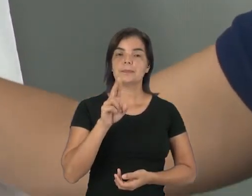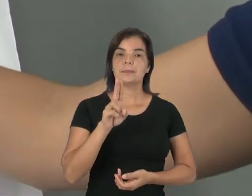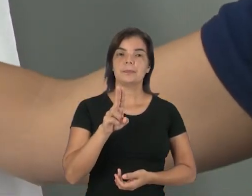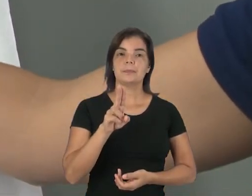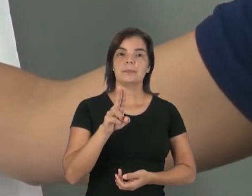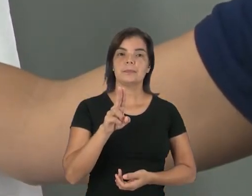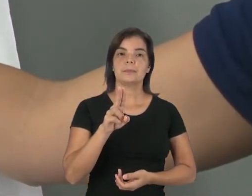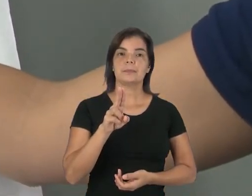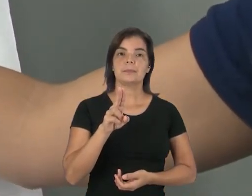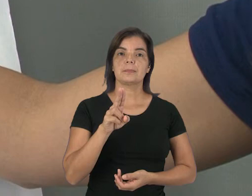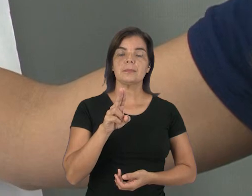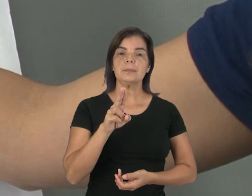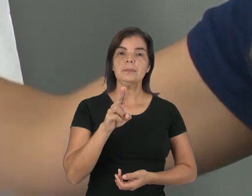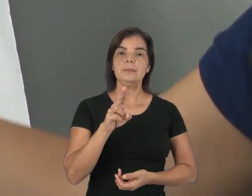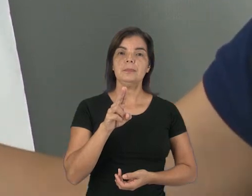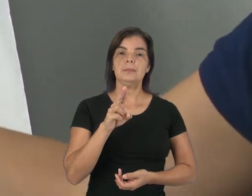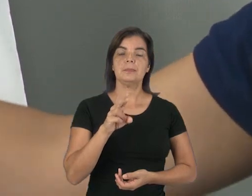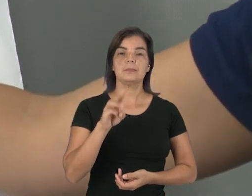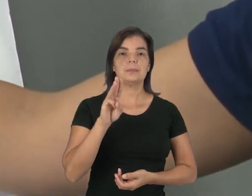2,